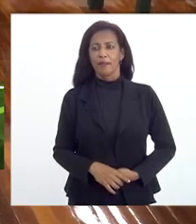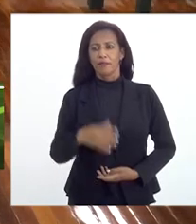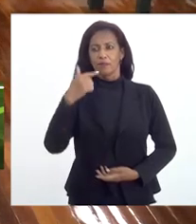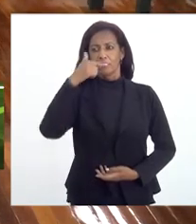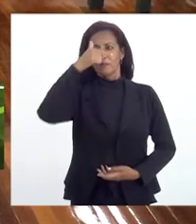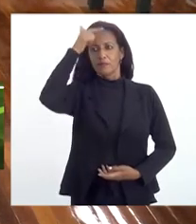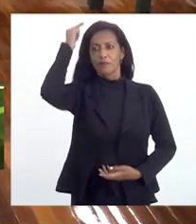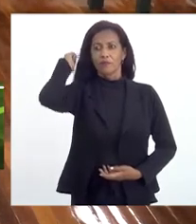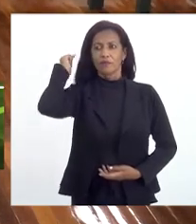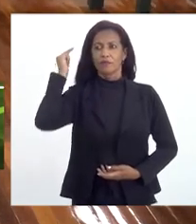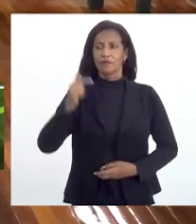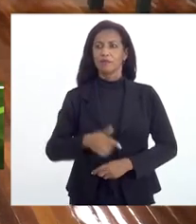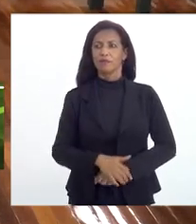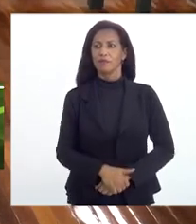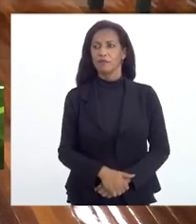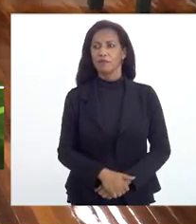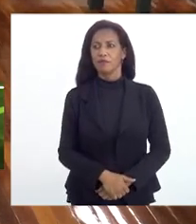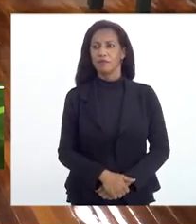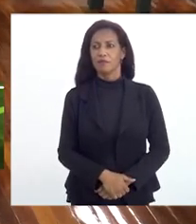Paulo,